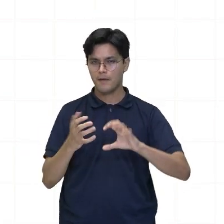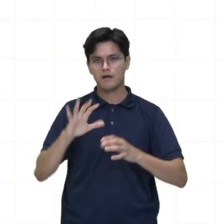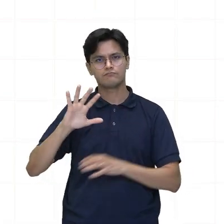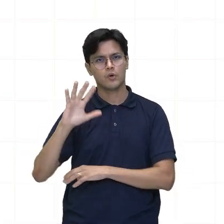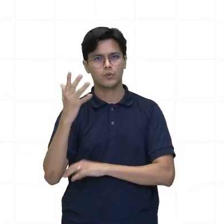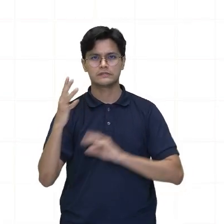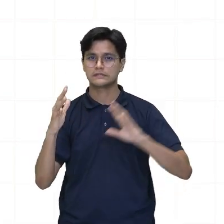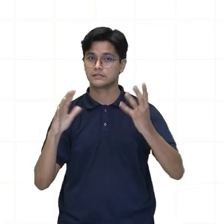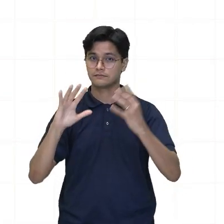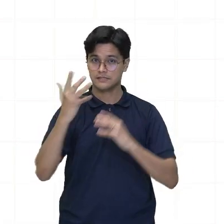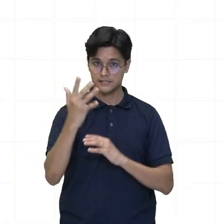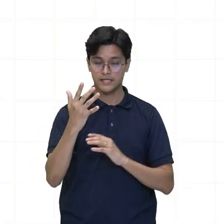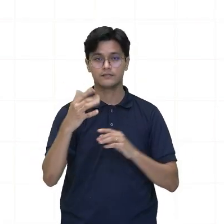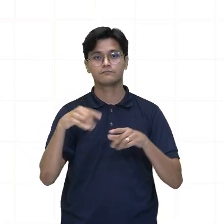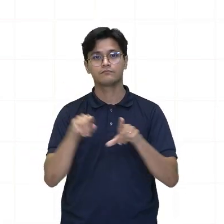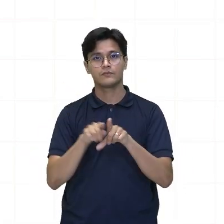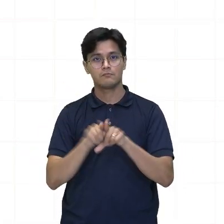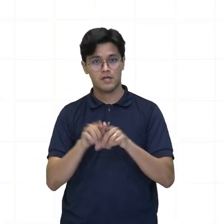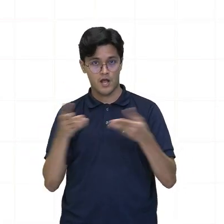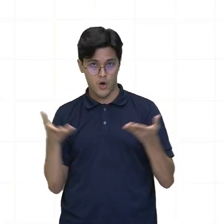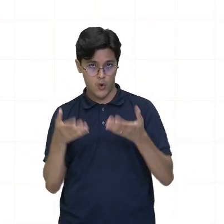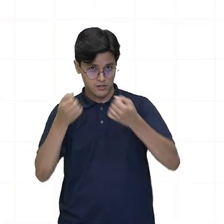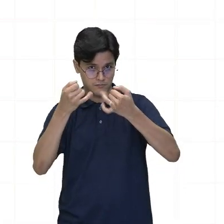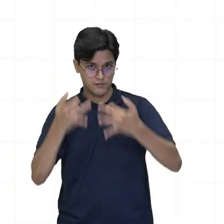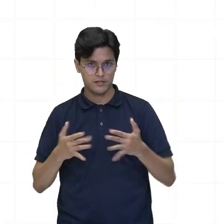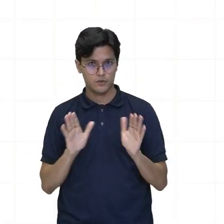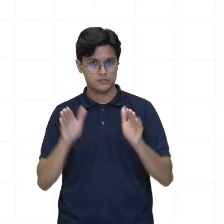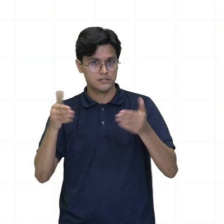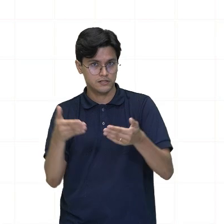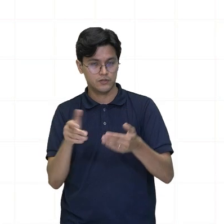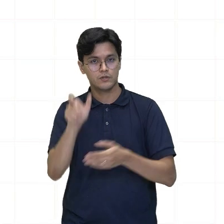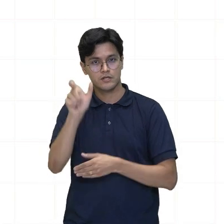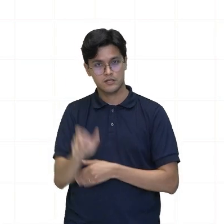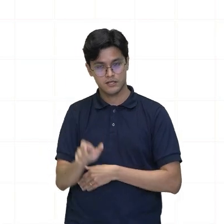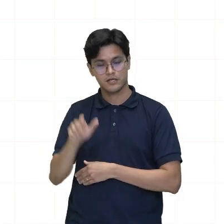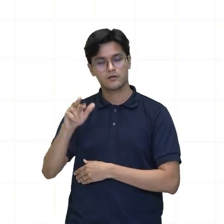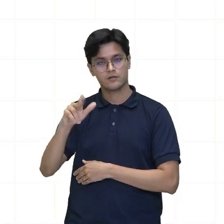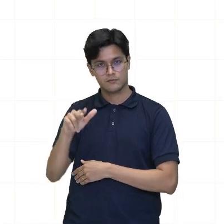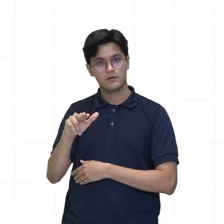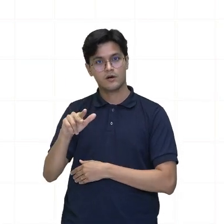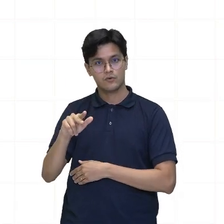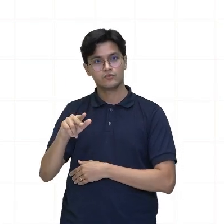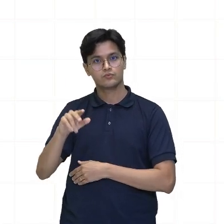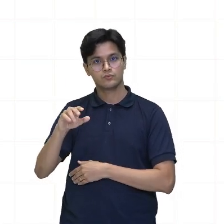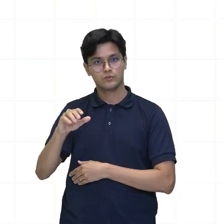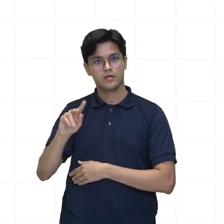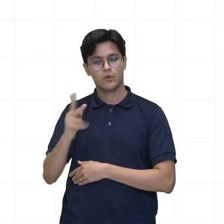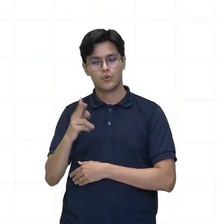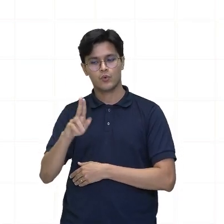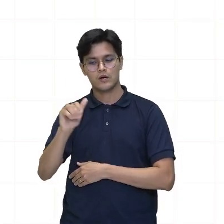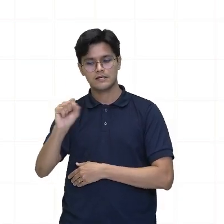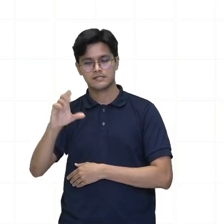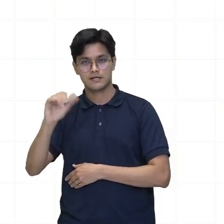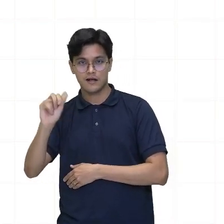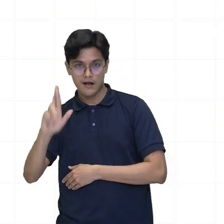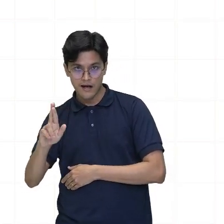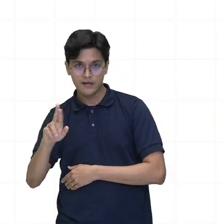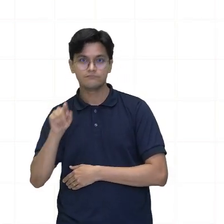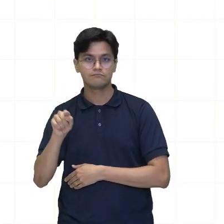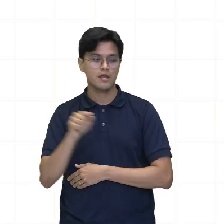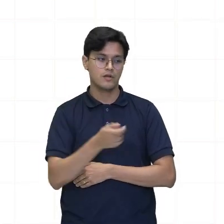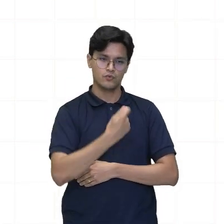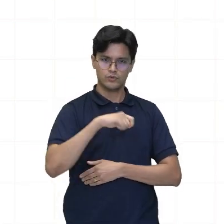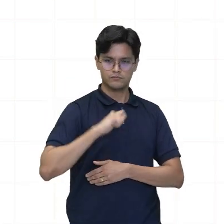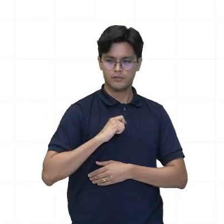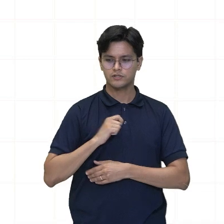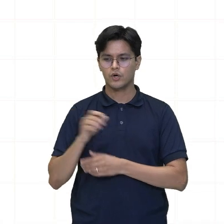ao irmão, né, do Atahualpa, que ele foi colocado no poder, né? Era um